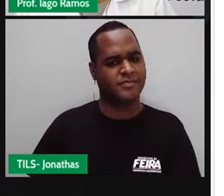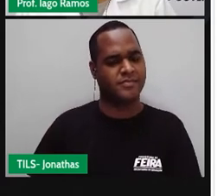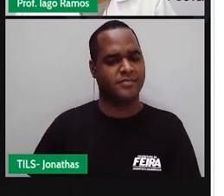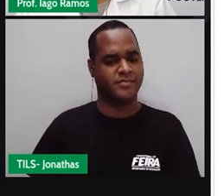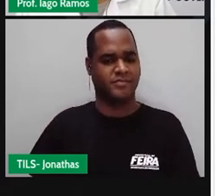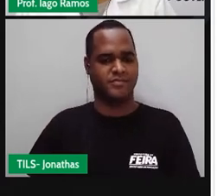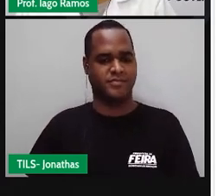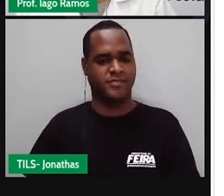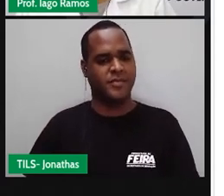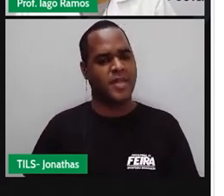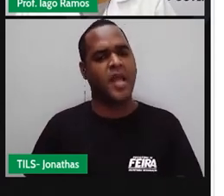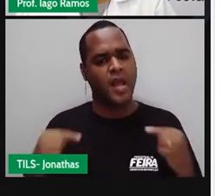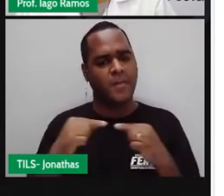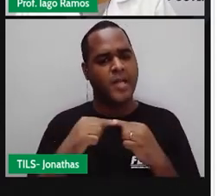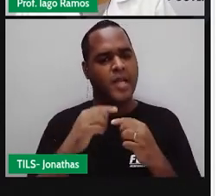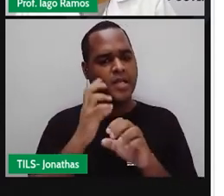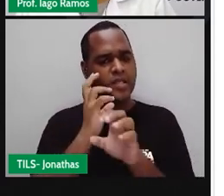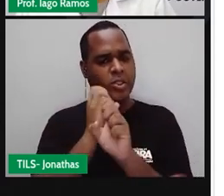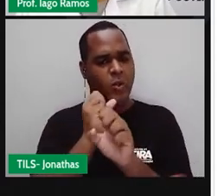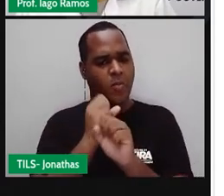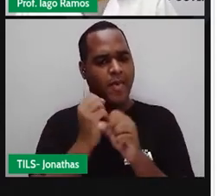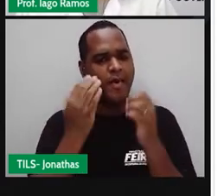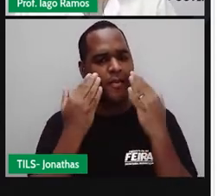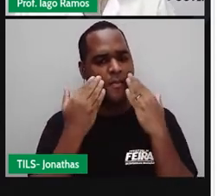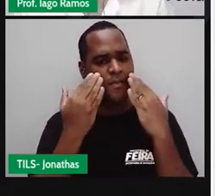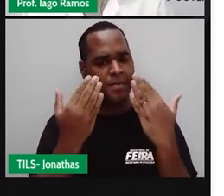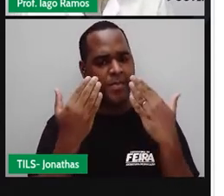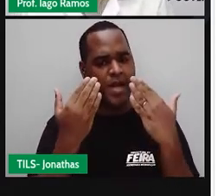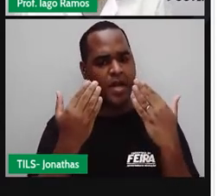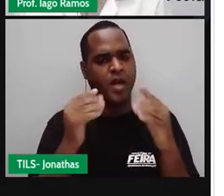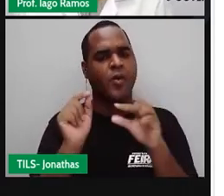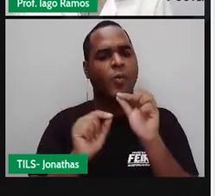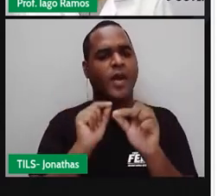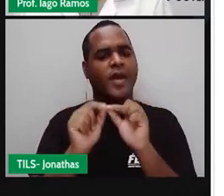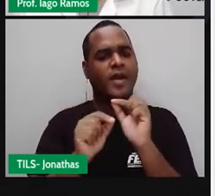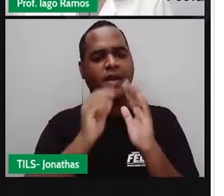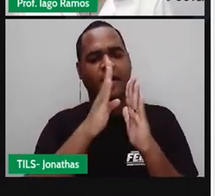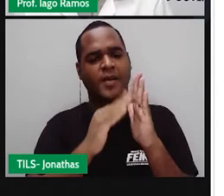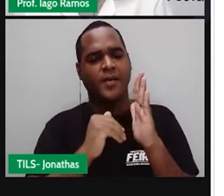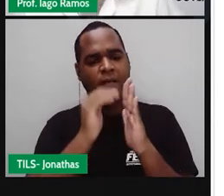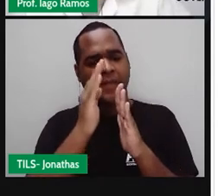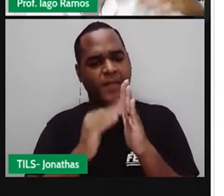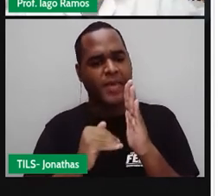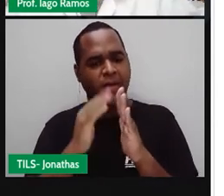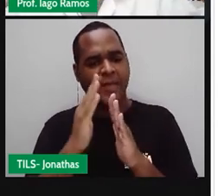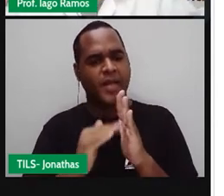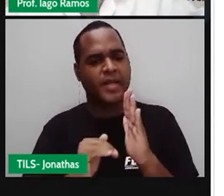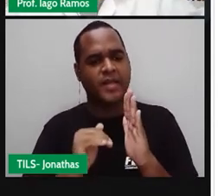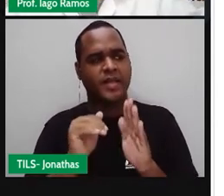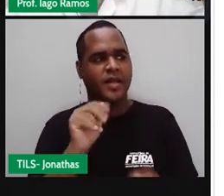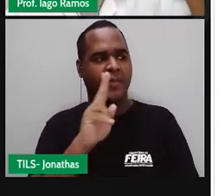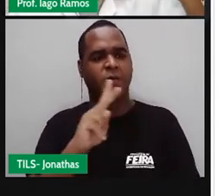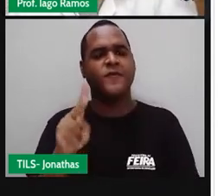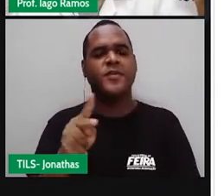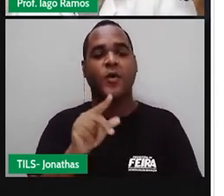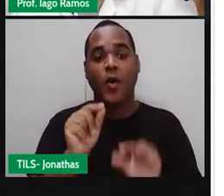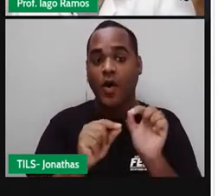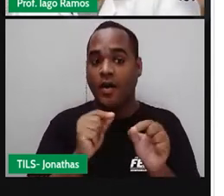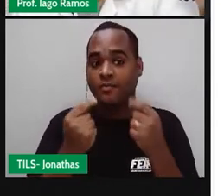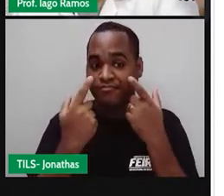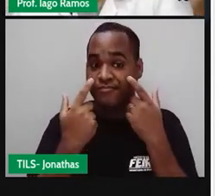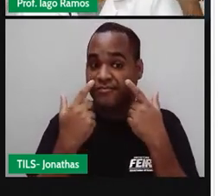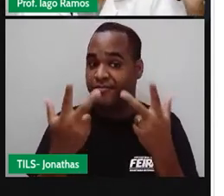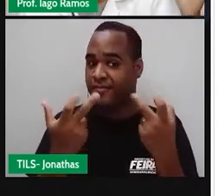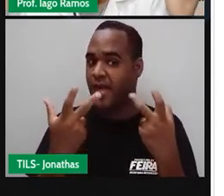e Qual é a fração que vai representar essas partes pintadas um professor se